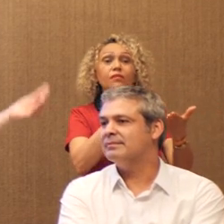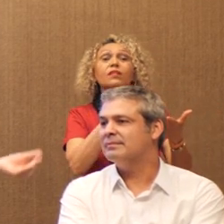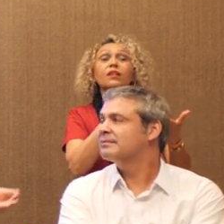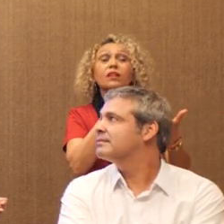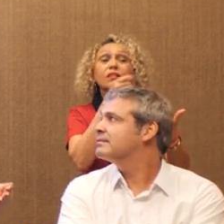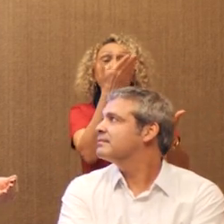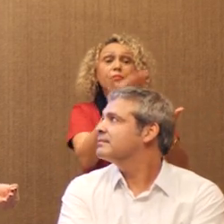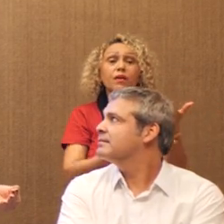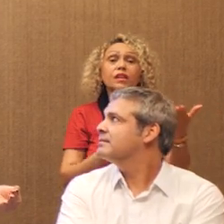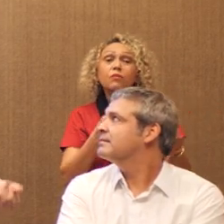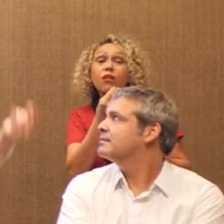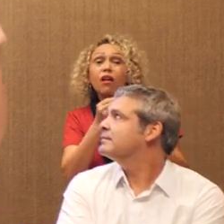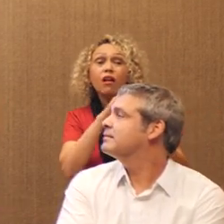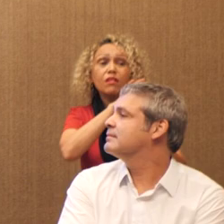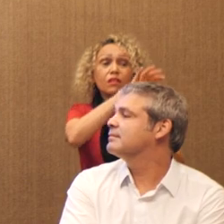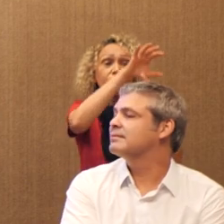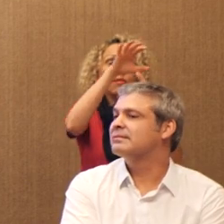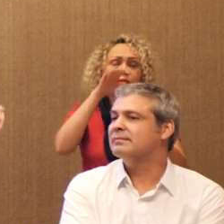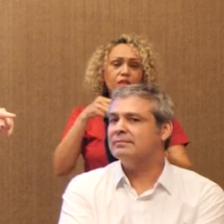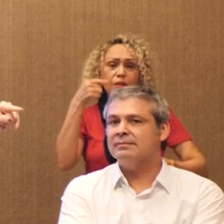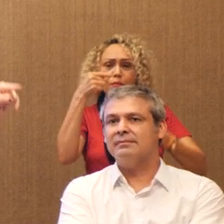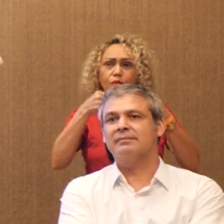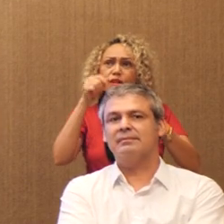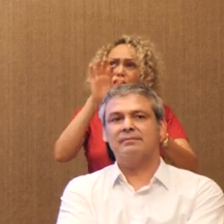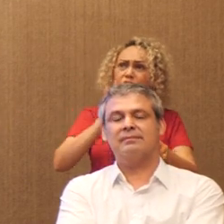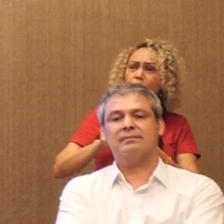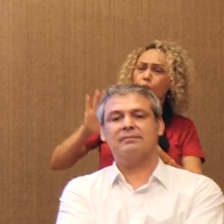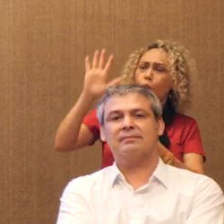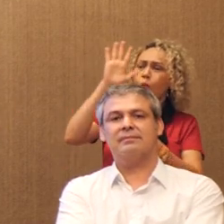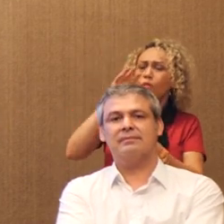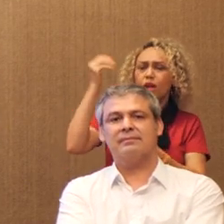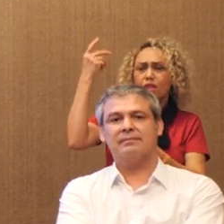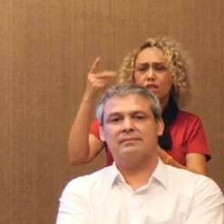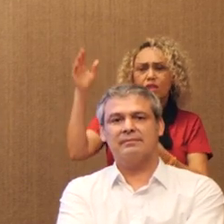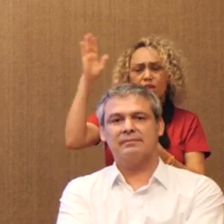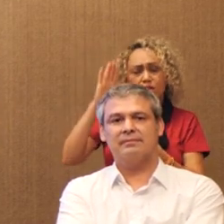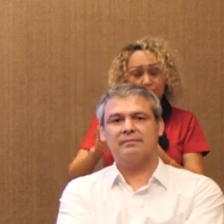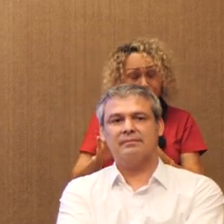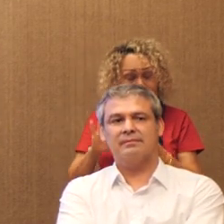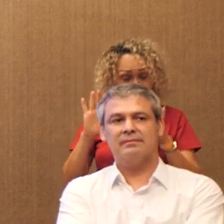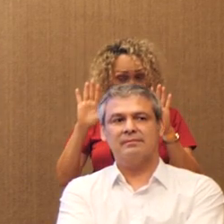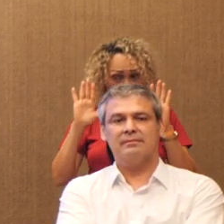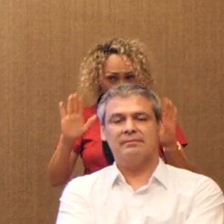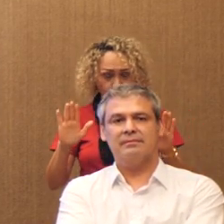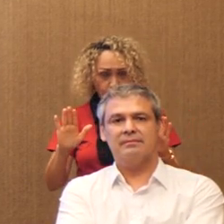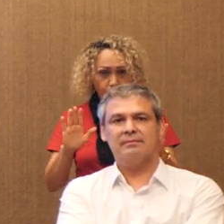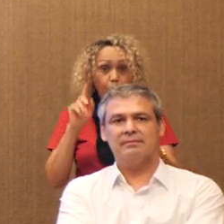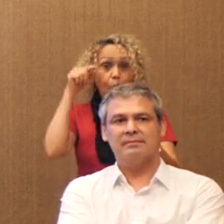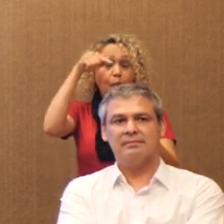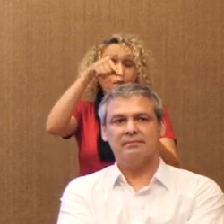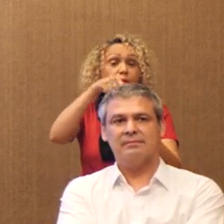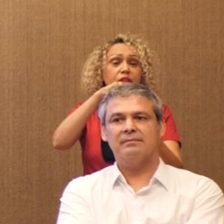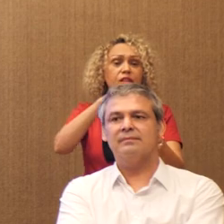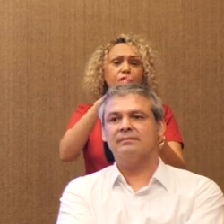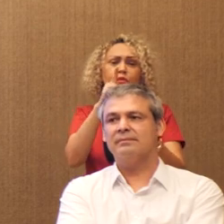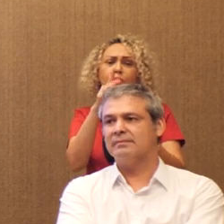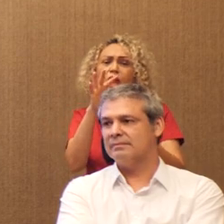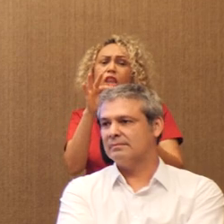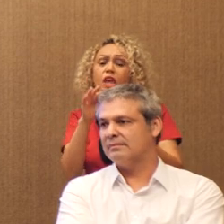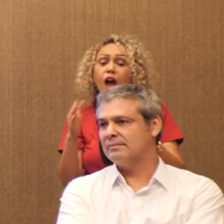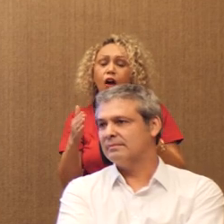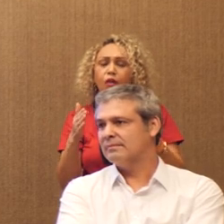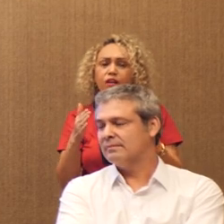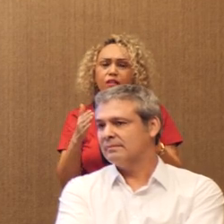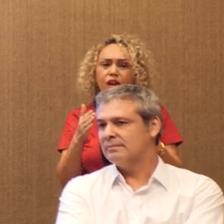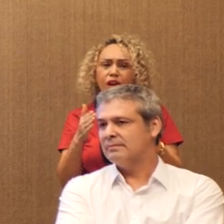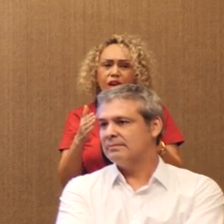no cenário nacional. E o grande desafio do PT nas eleições atuais é ampliar o número de prefeituras no geral